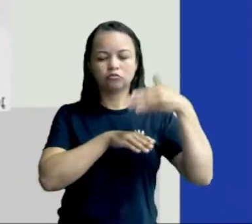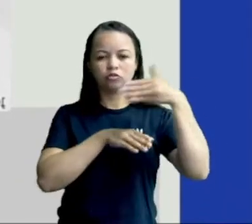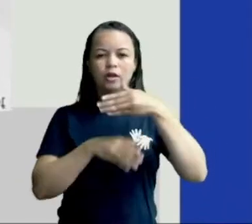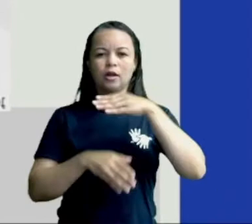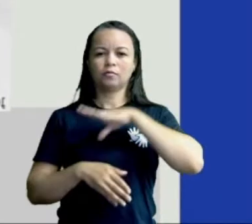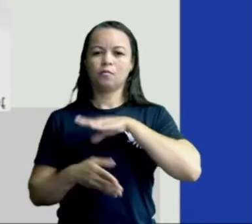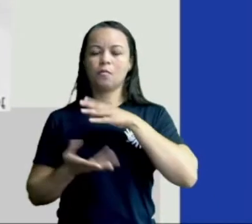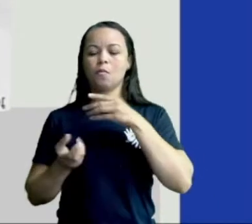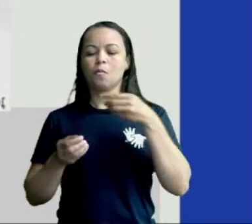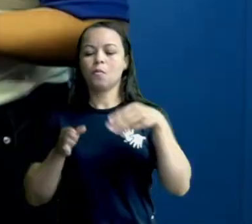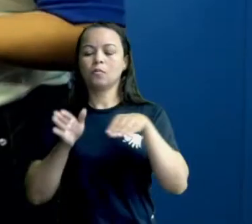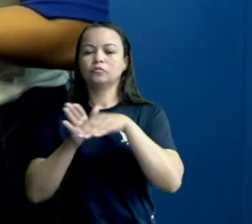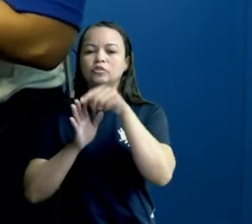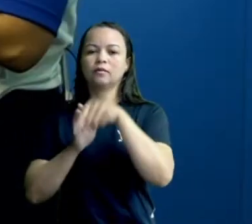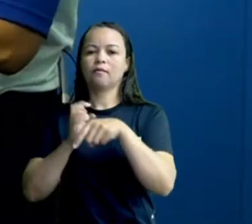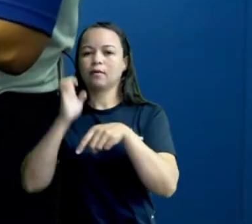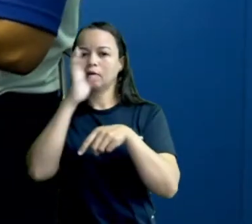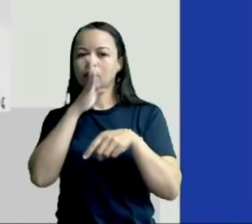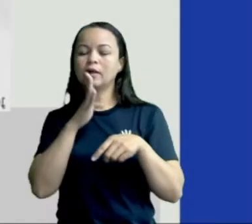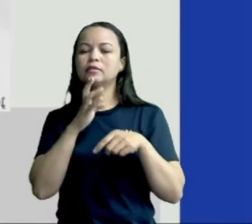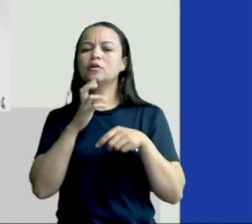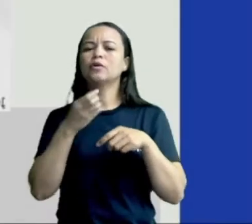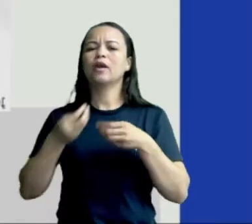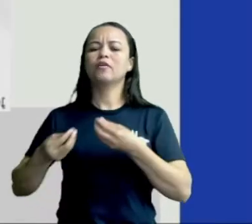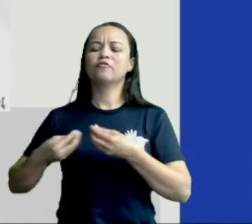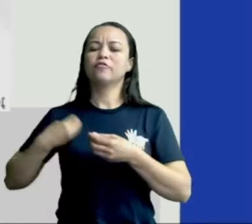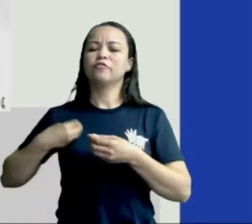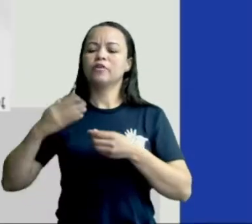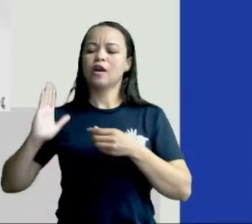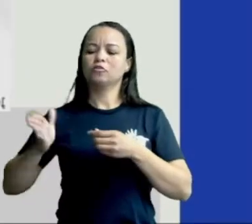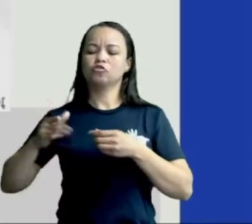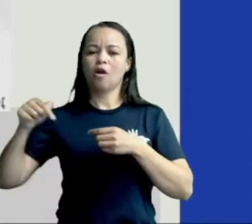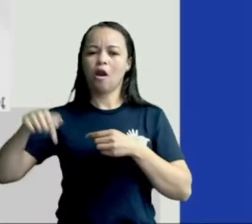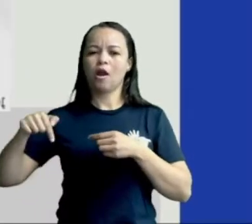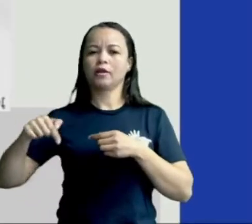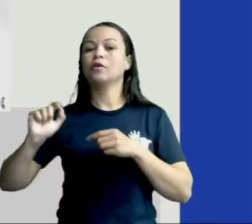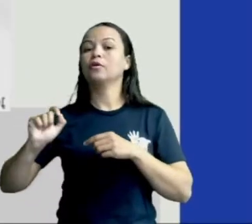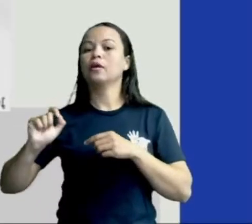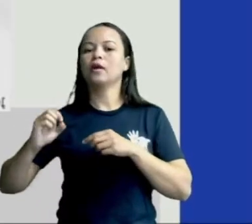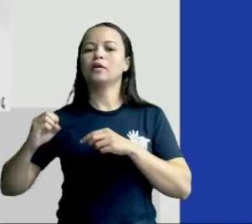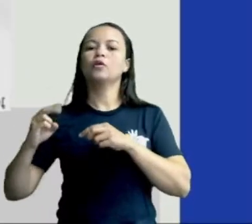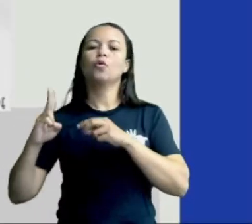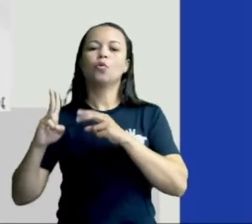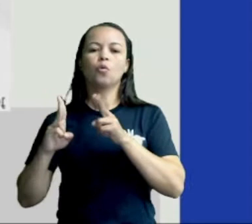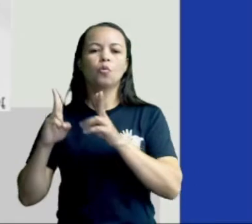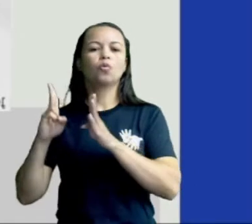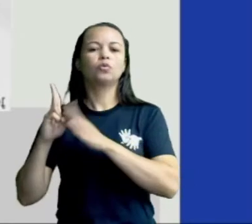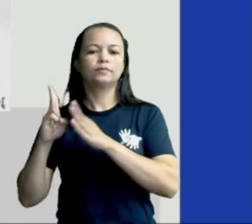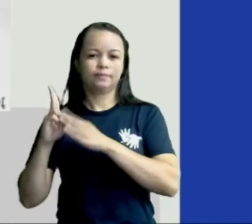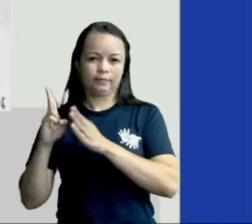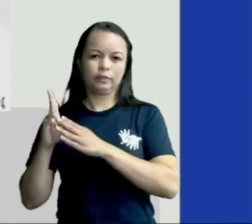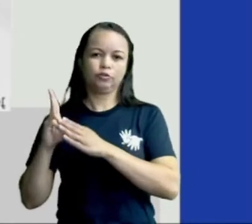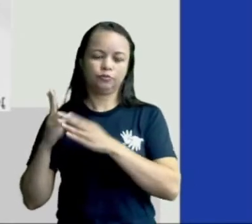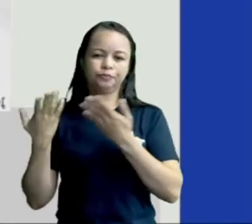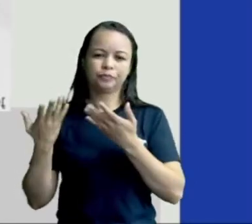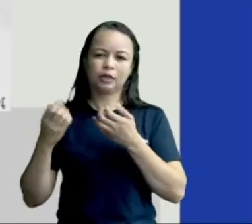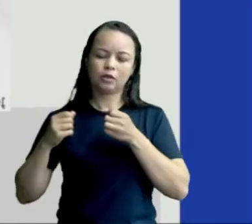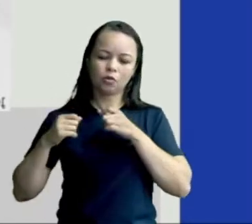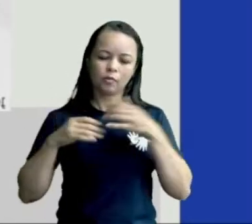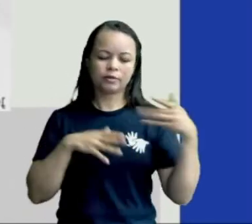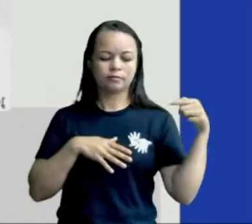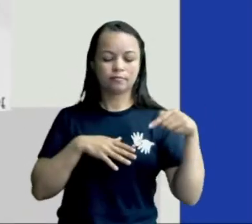que morava aqui antes dos portugueses chegarem? Os índios. Então, eles foram colonizados e eles começaram a